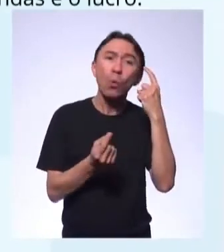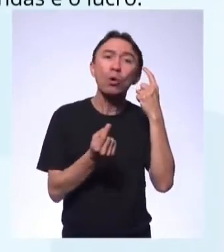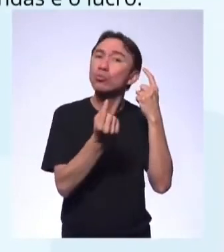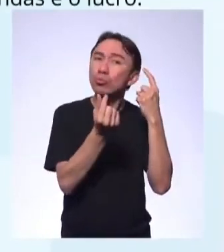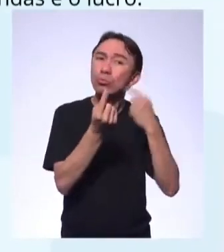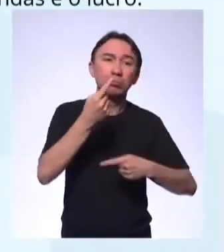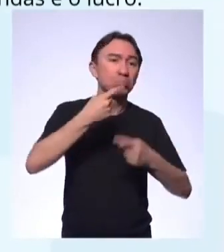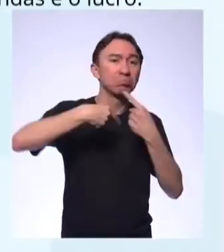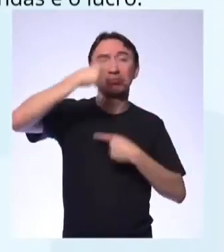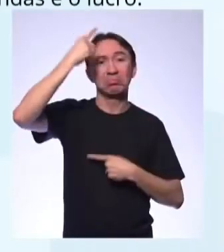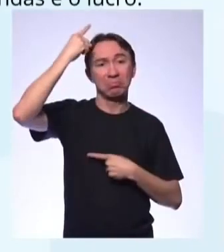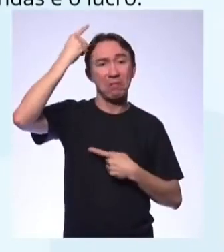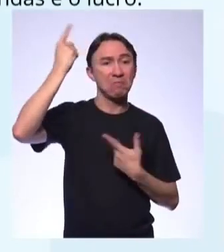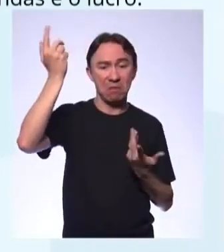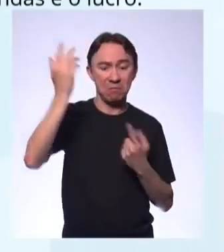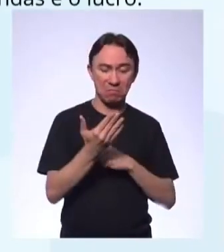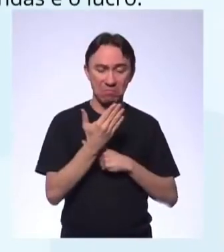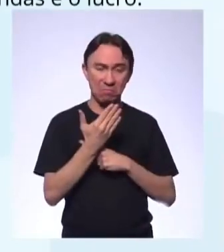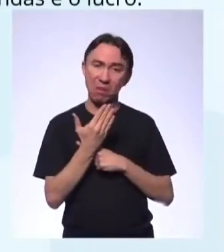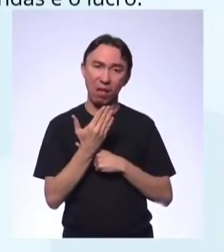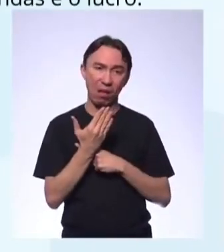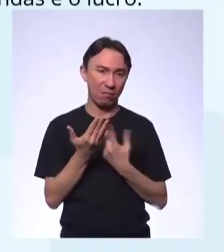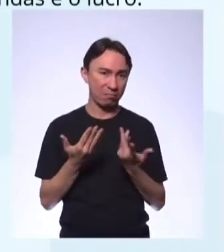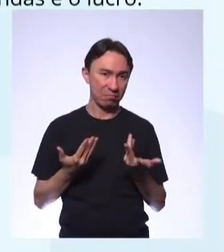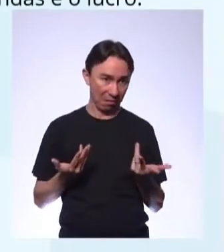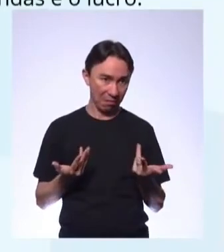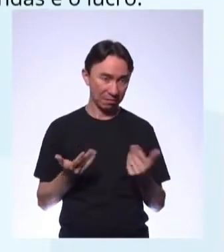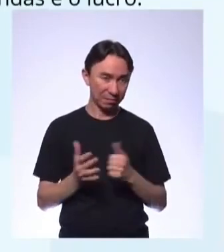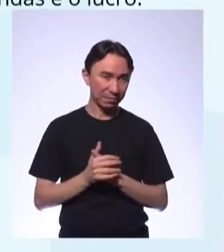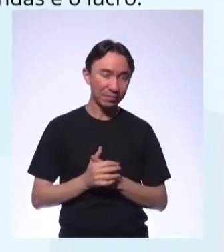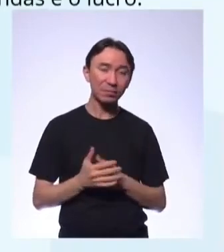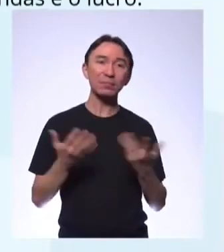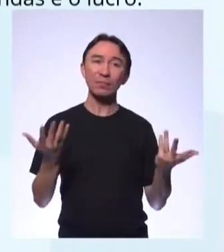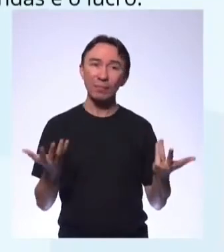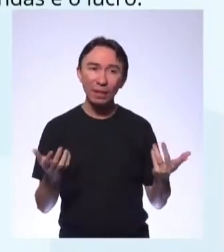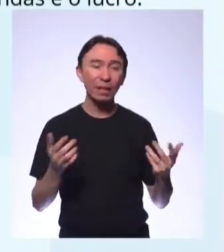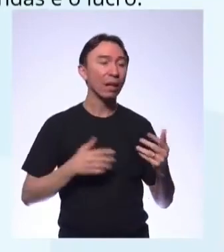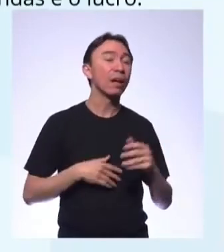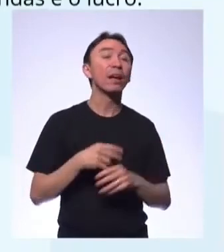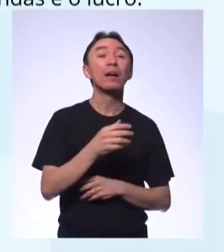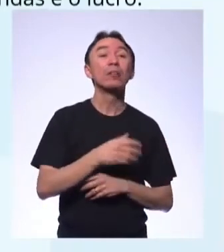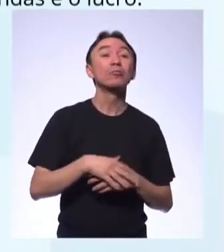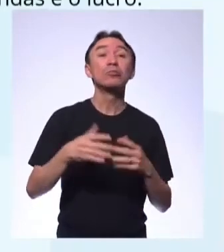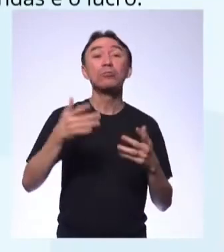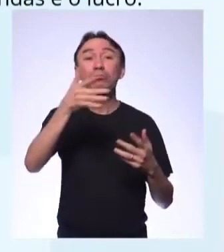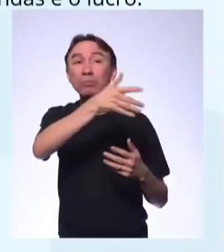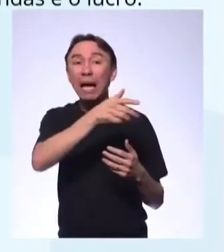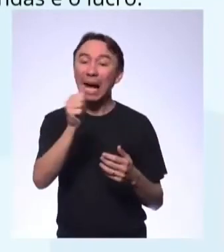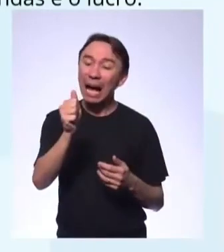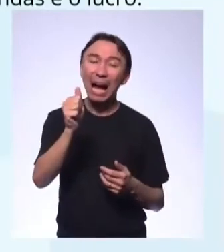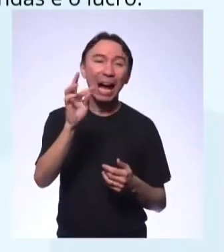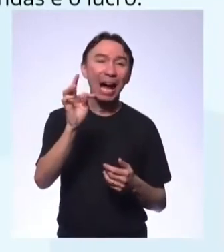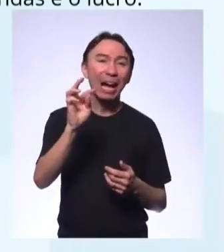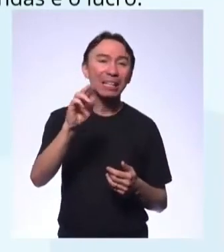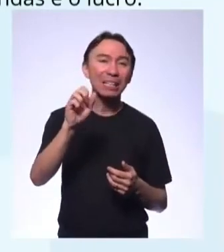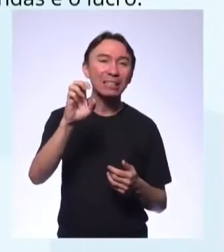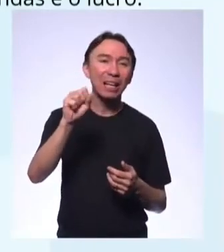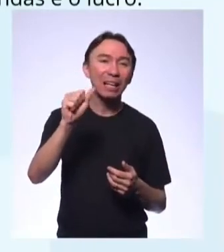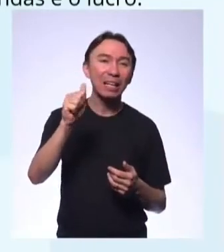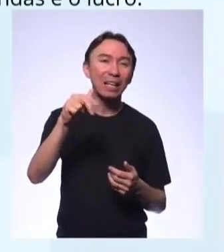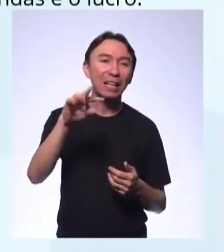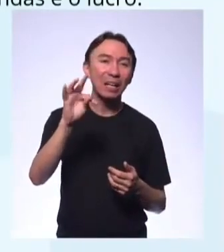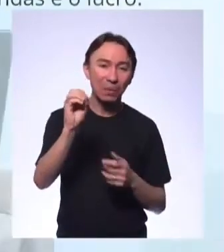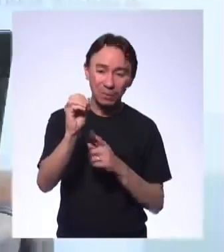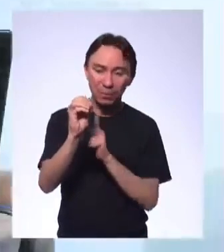aí sobreviver, tá? Então, no artesanato, o trabalhador controla todas as etapas da